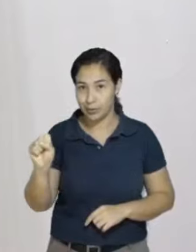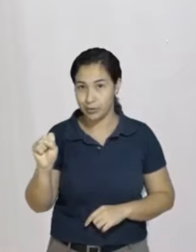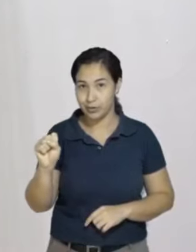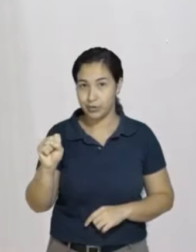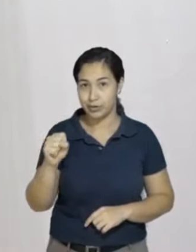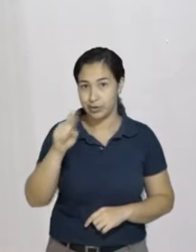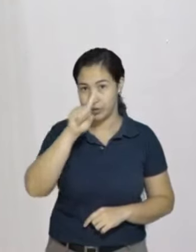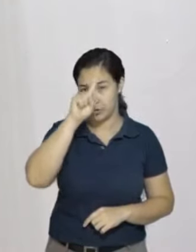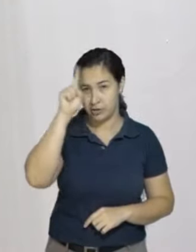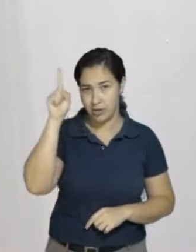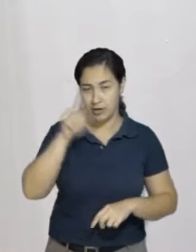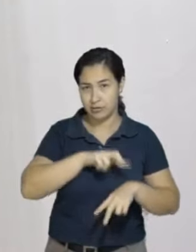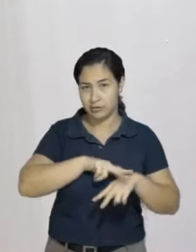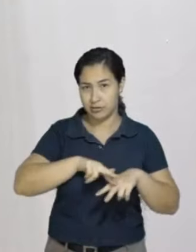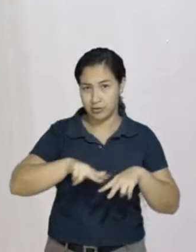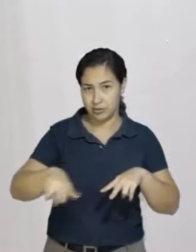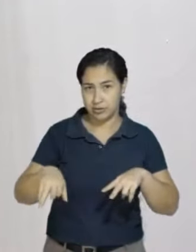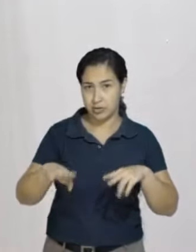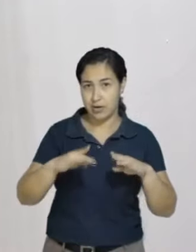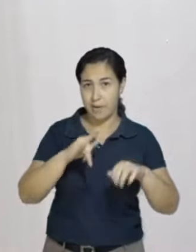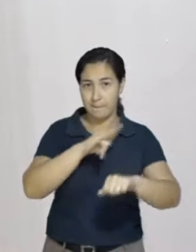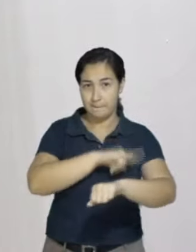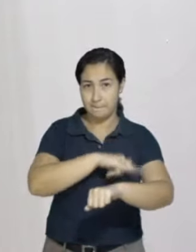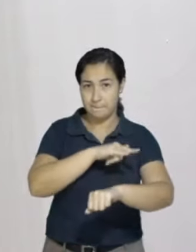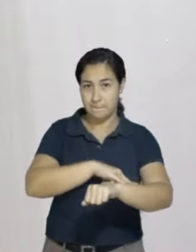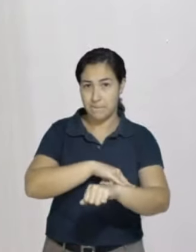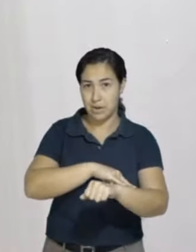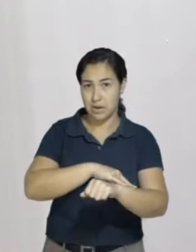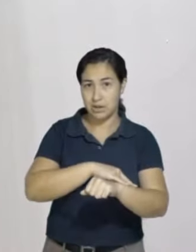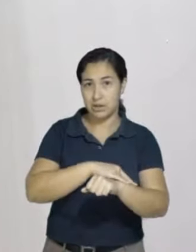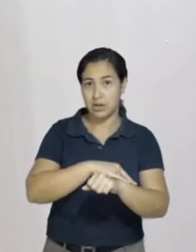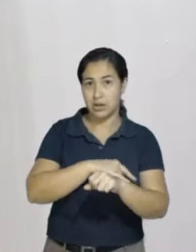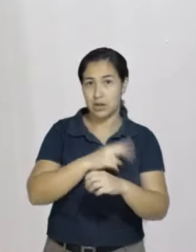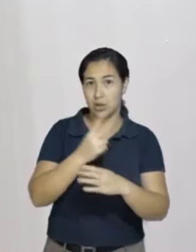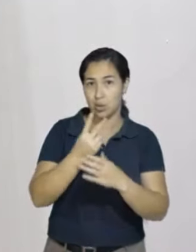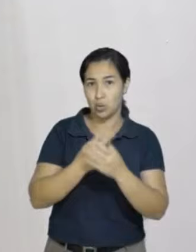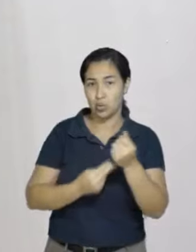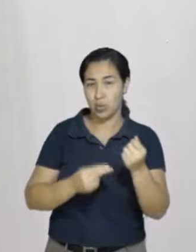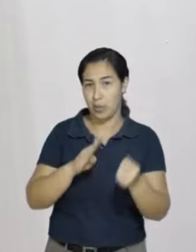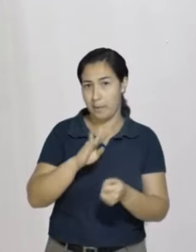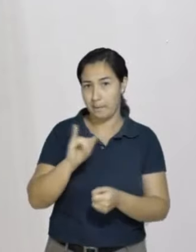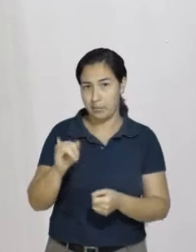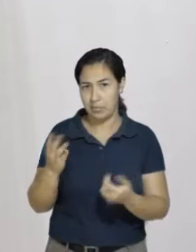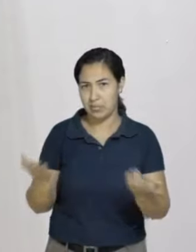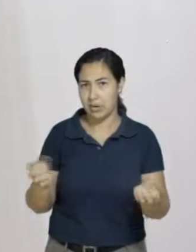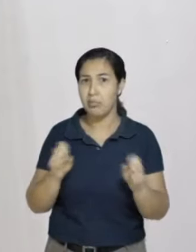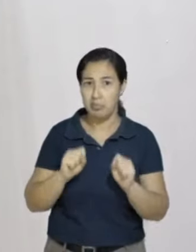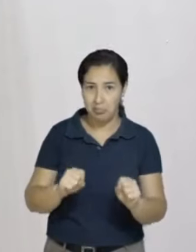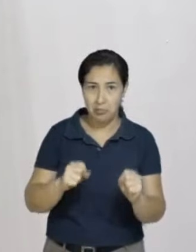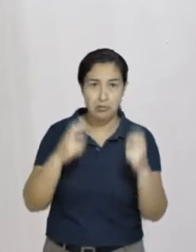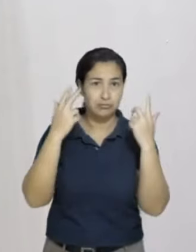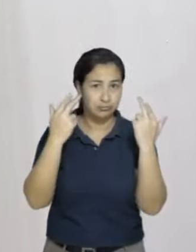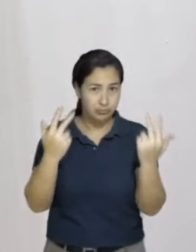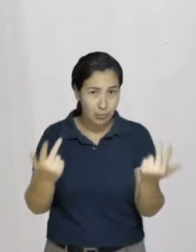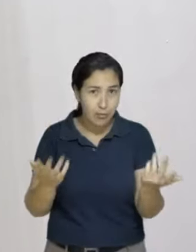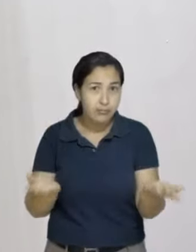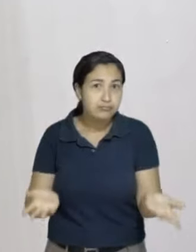gênero banheiro binário sei lá essas porcariada toda aí pode aí não adianta